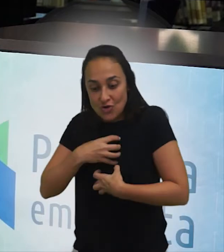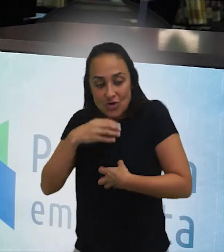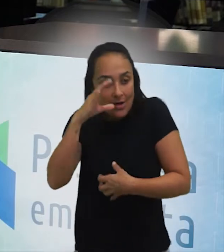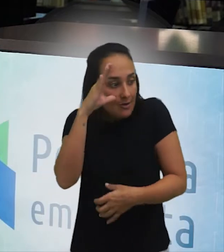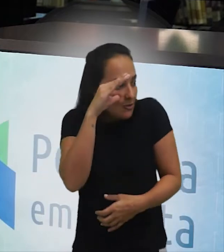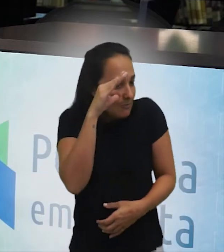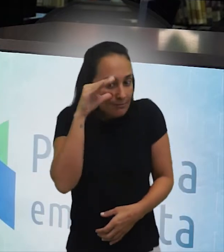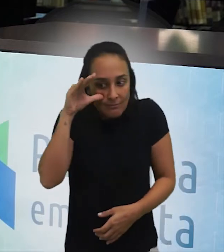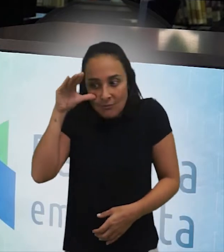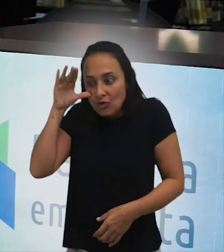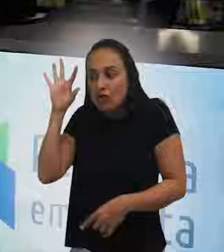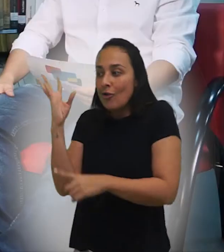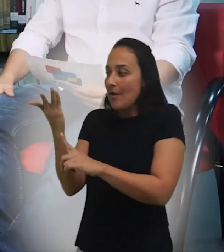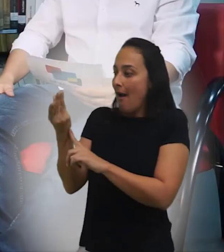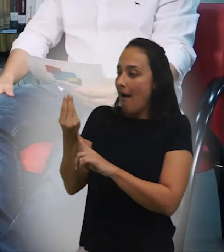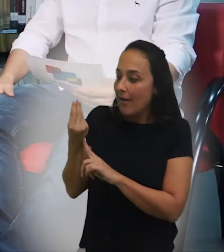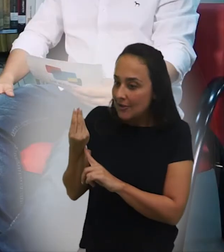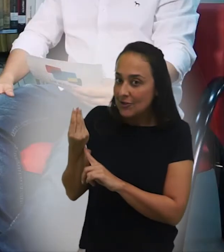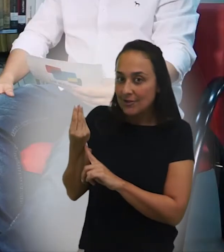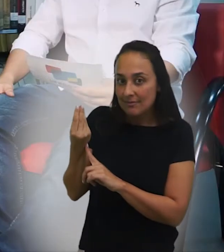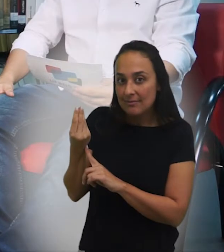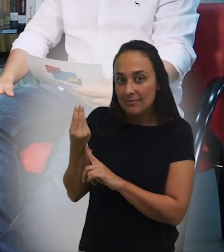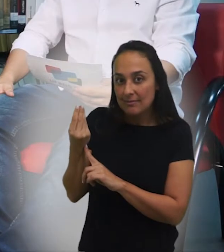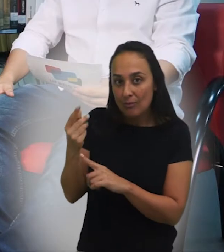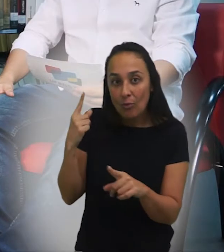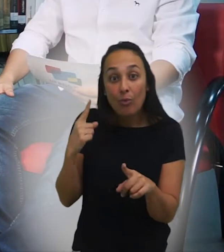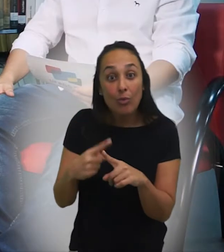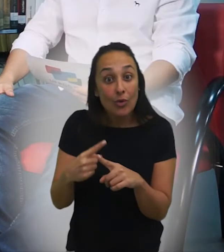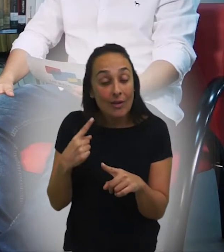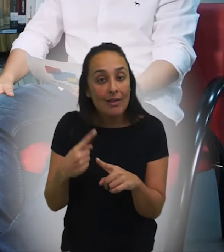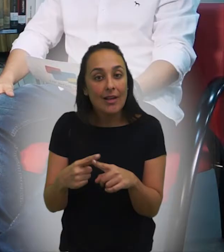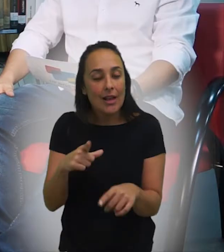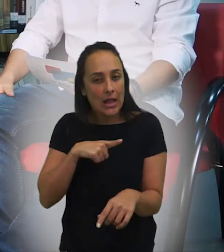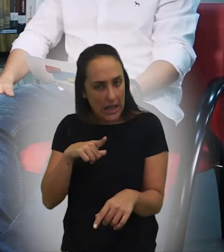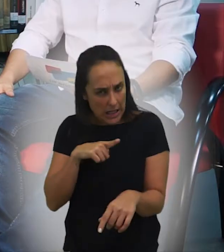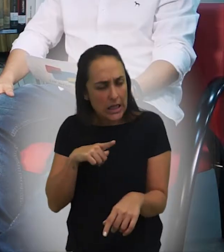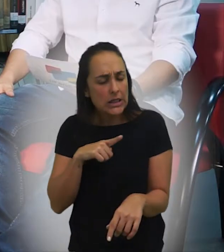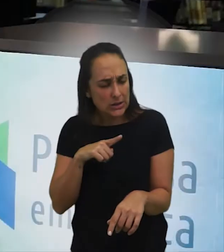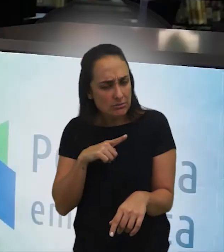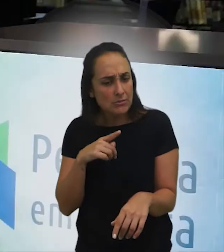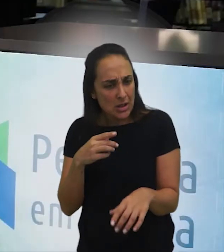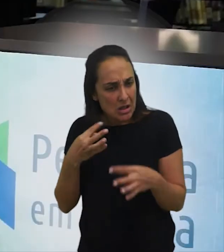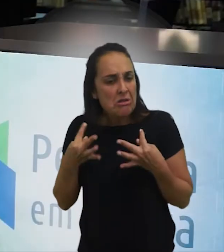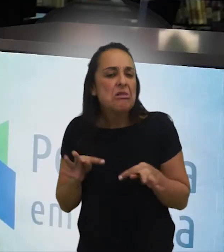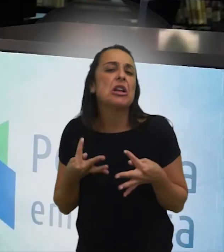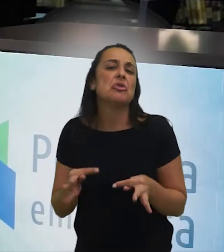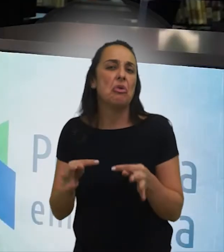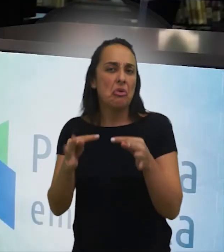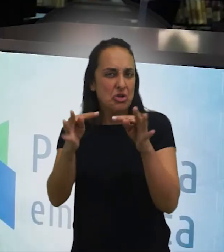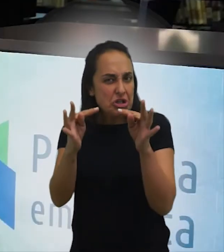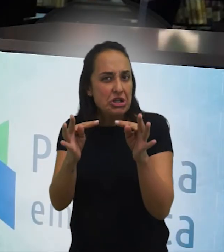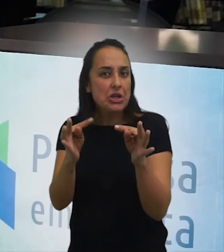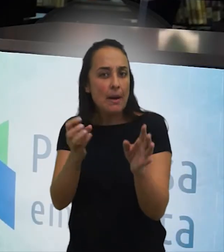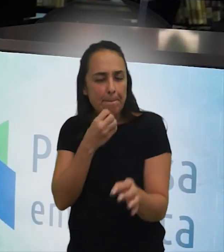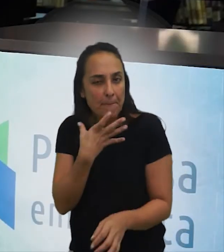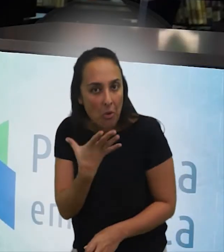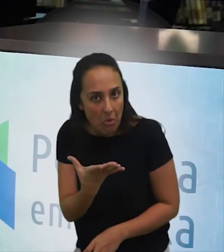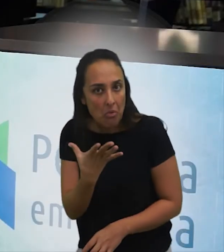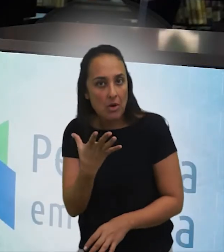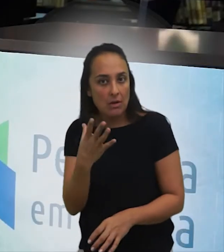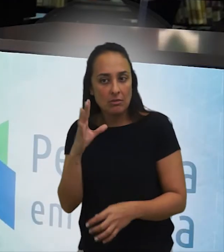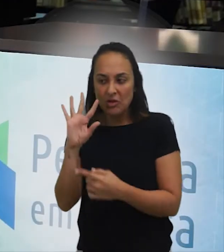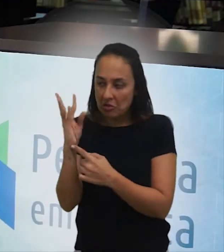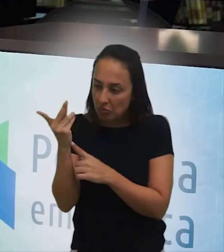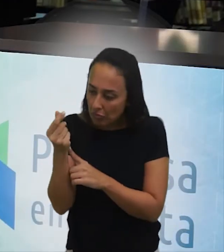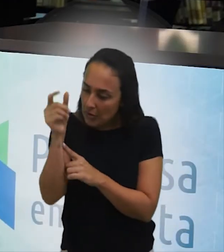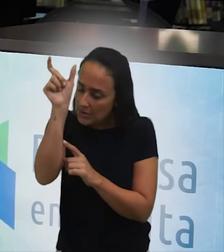temos dispositivos técnicos que os artistas utilizam. Então, essas questões do digital fazem parte do nosso tempo,